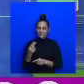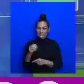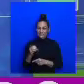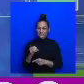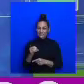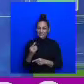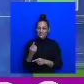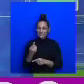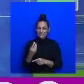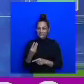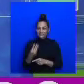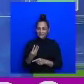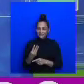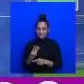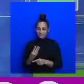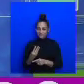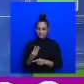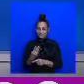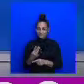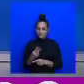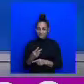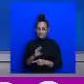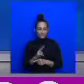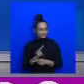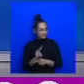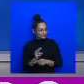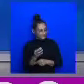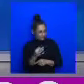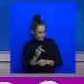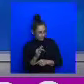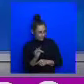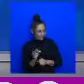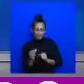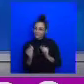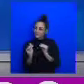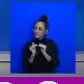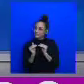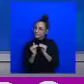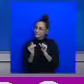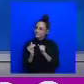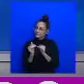19, 20 e 13. Auditoras, confirmam?